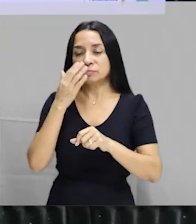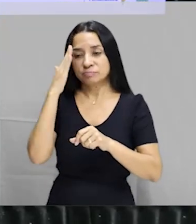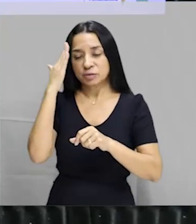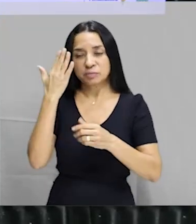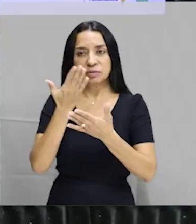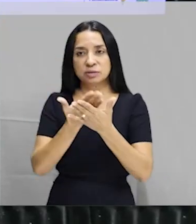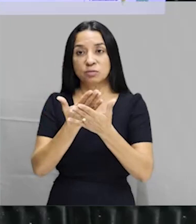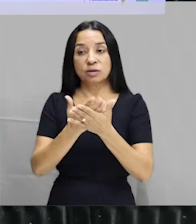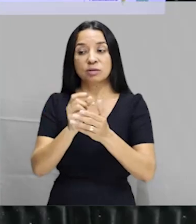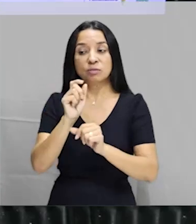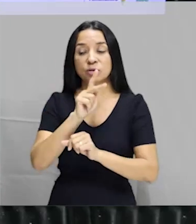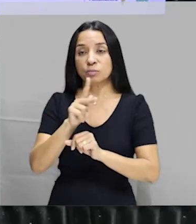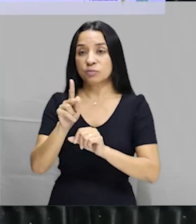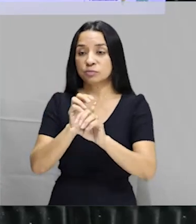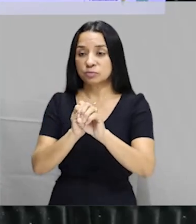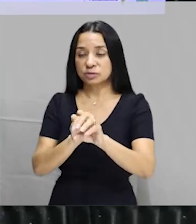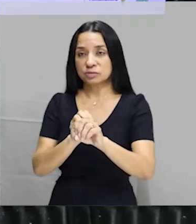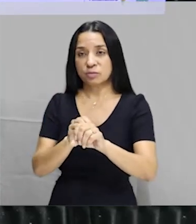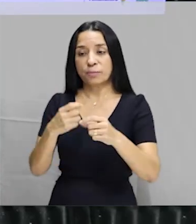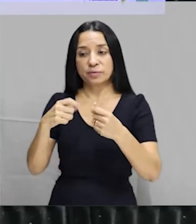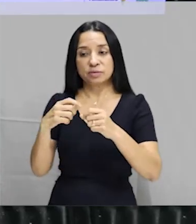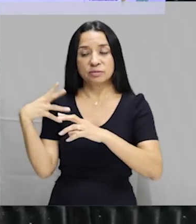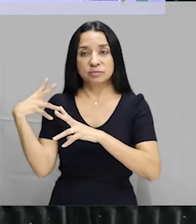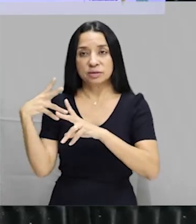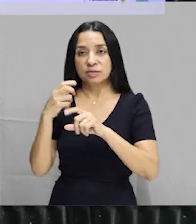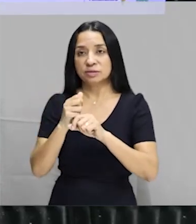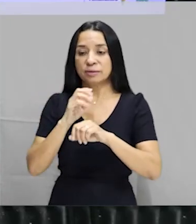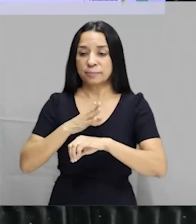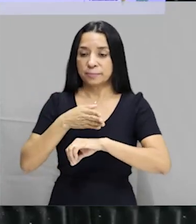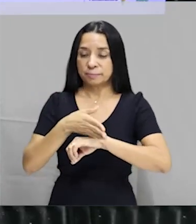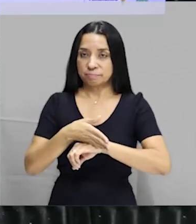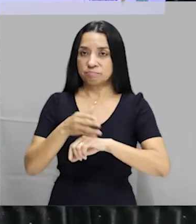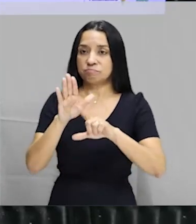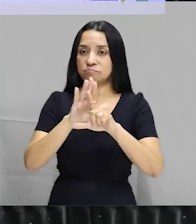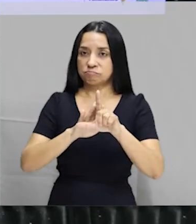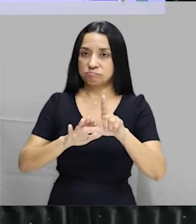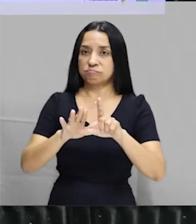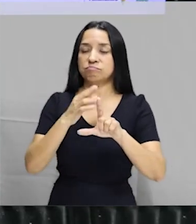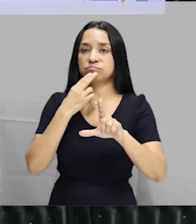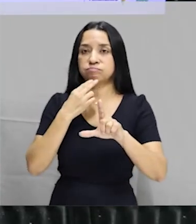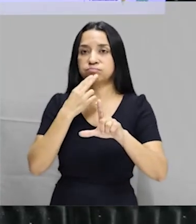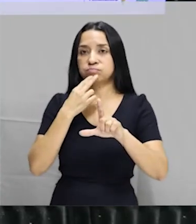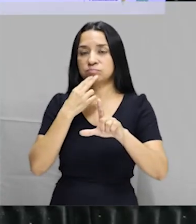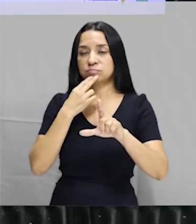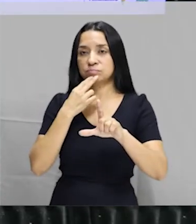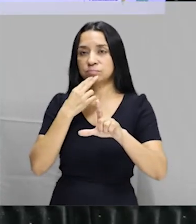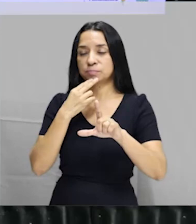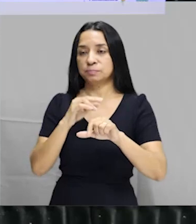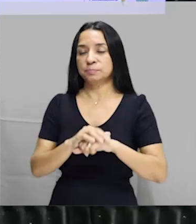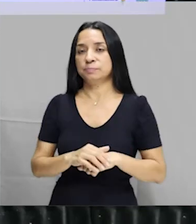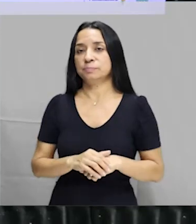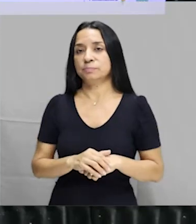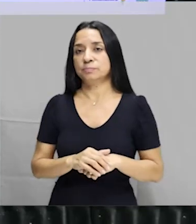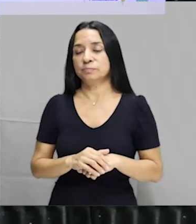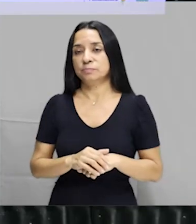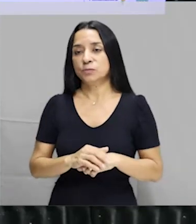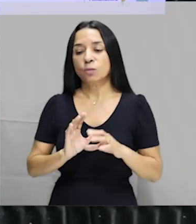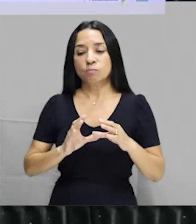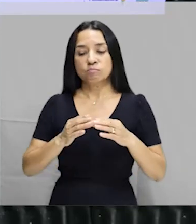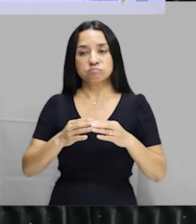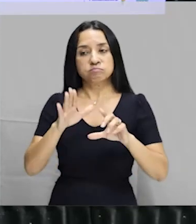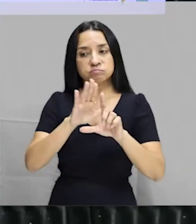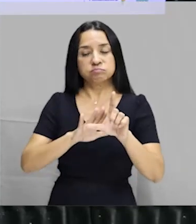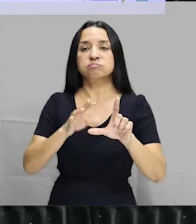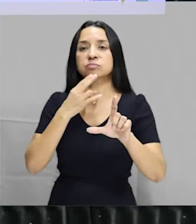professor deu, precisava de um reforço a mais, entra a trupe da plataforma Gonçalves Dias para dar